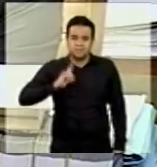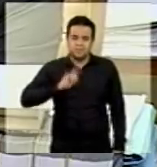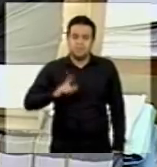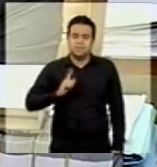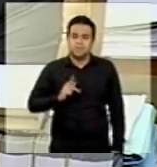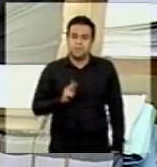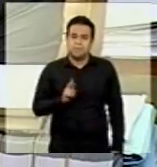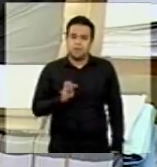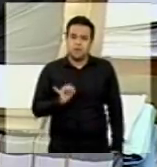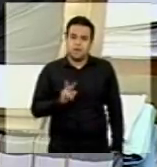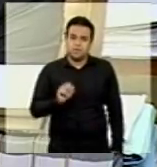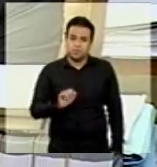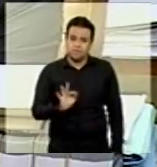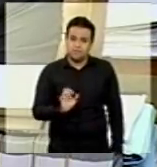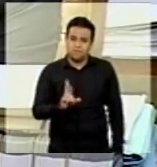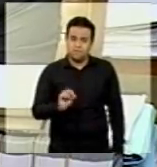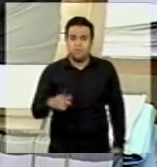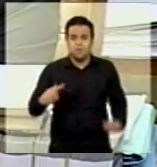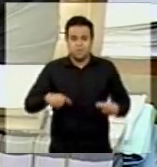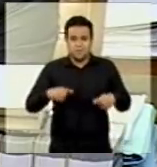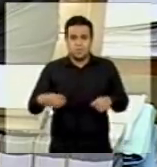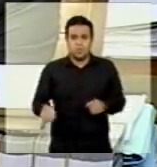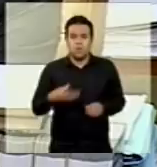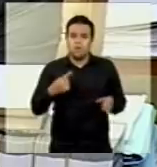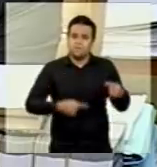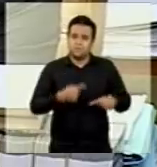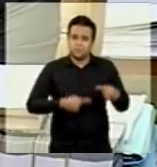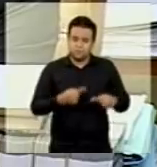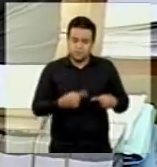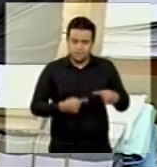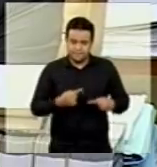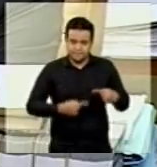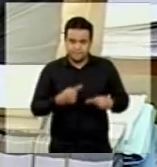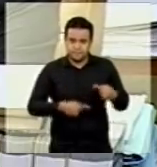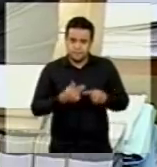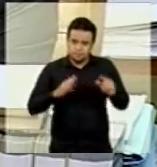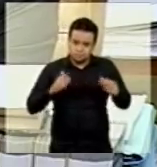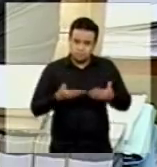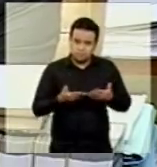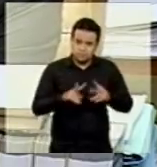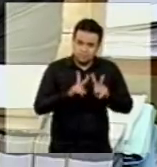de foro merece nova discussão para efeito de uma abordagem